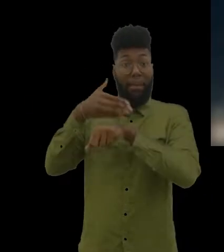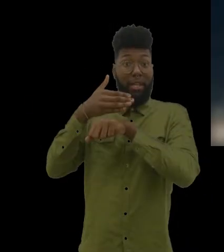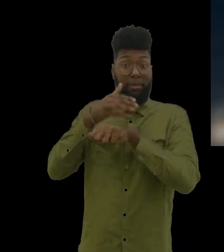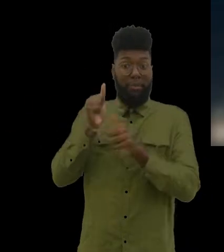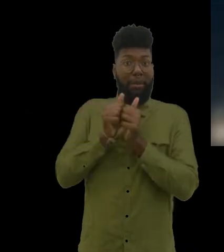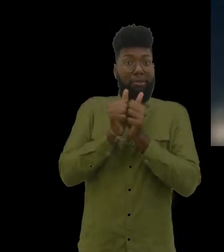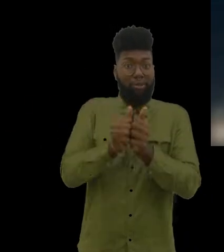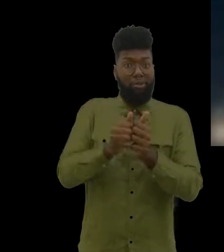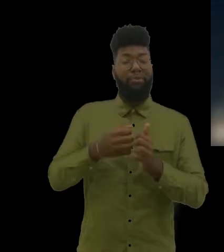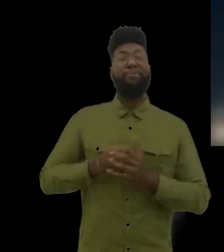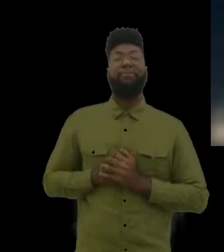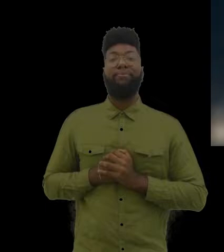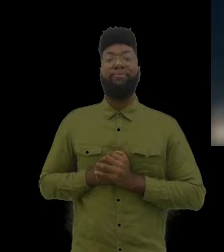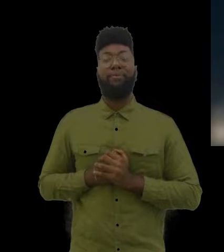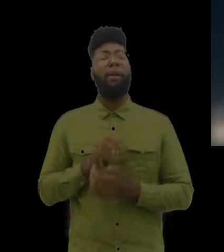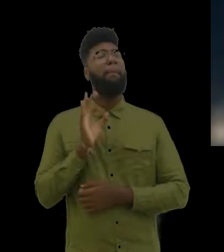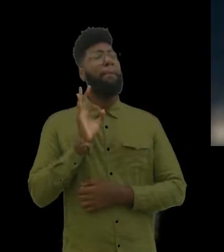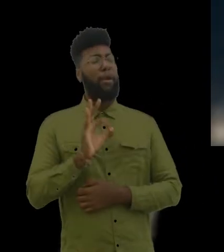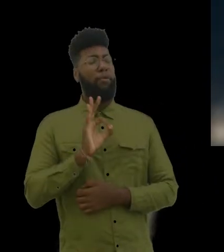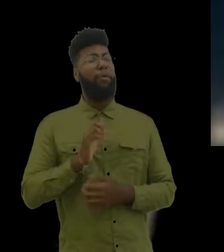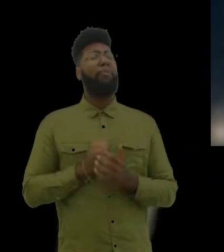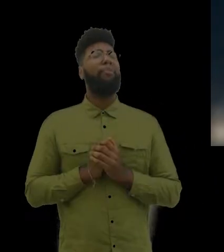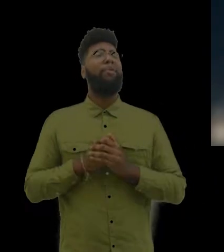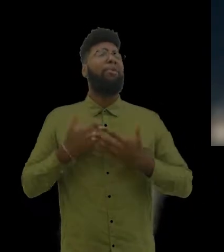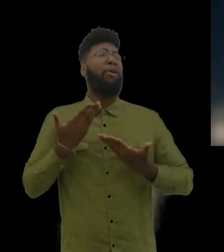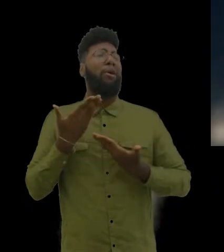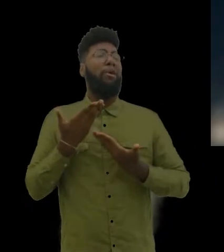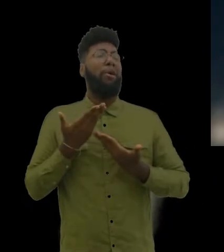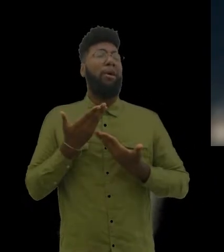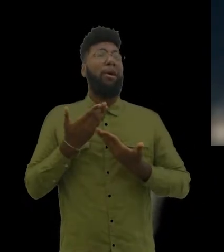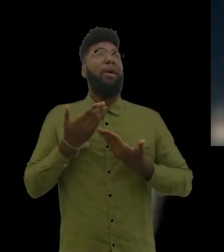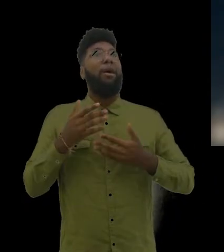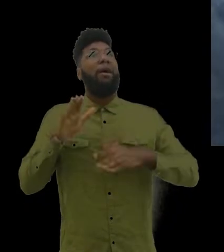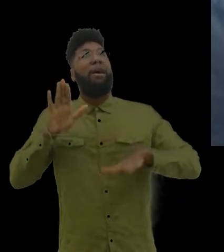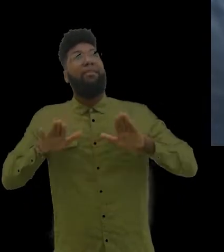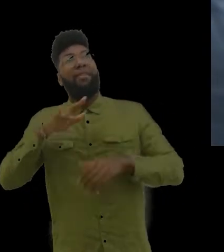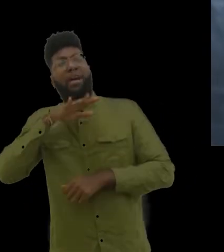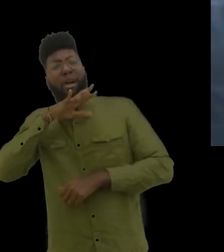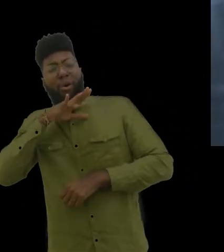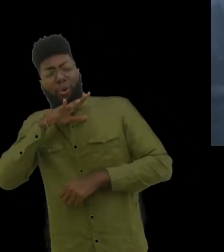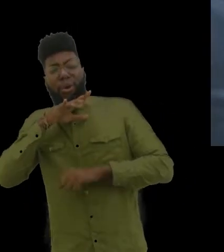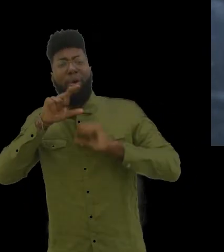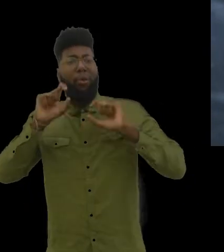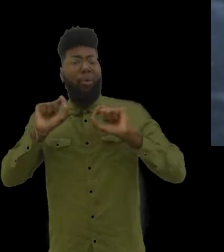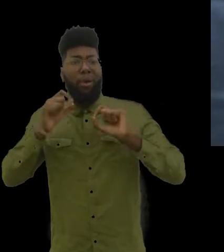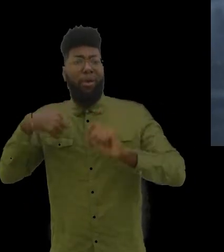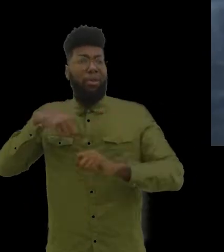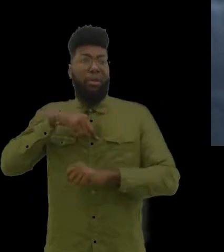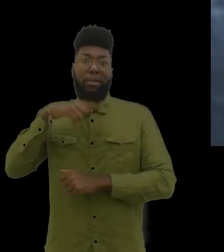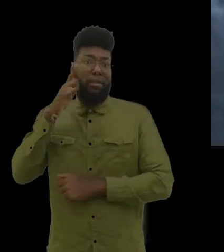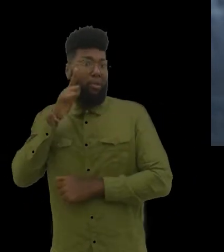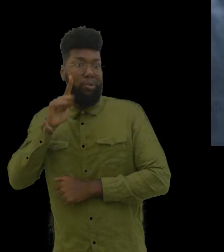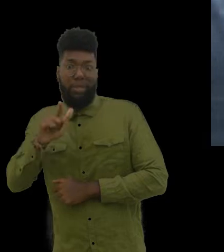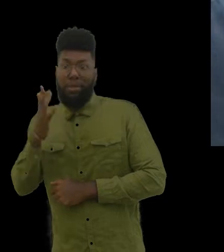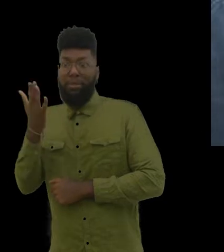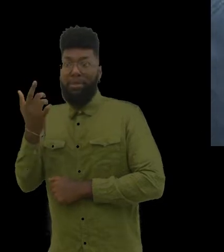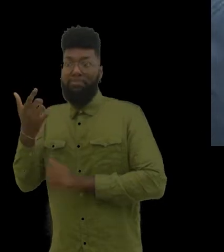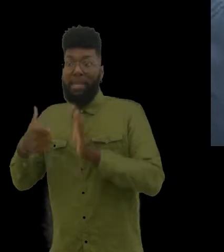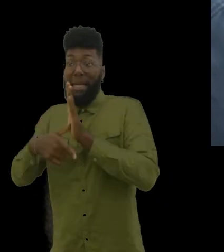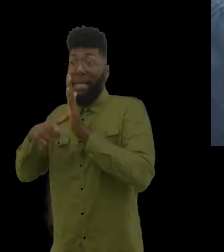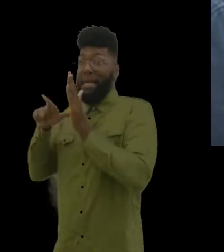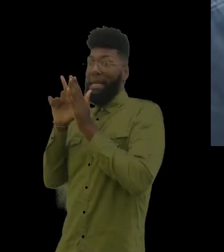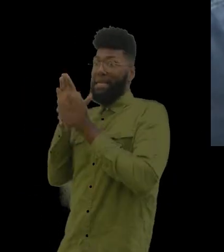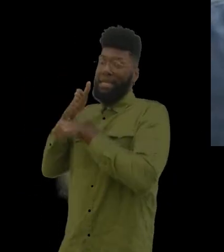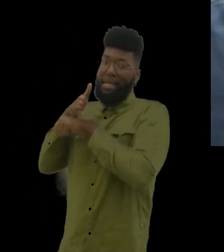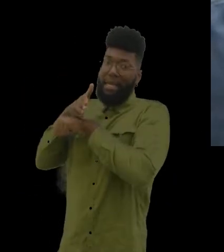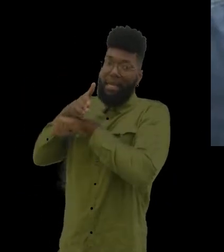gente. Perfeito. E como é ruim, por um lado, a gente não ter conseguido migrar antes, né? E pegar